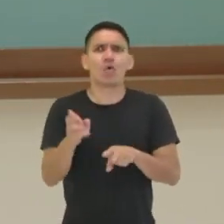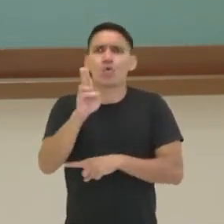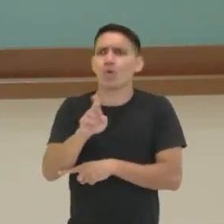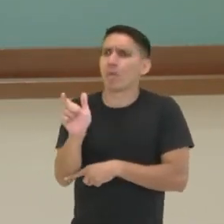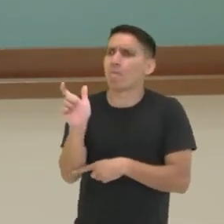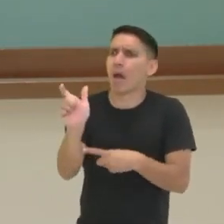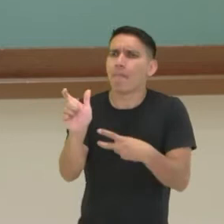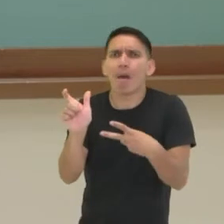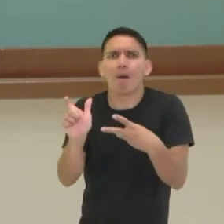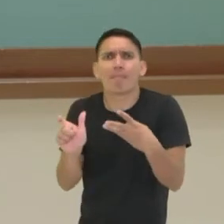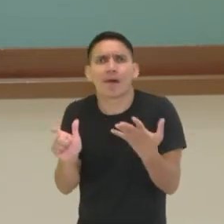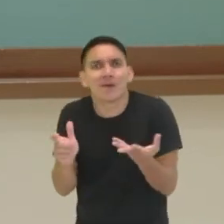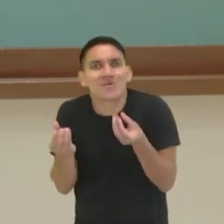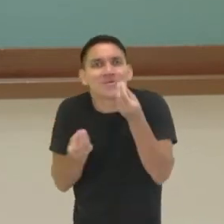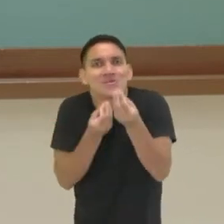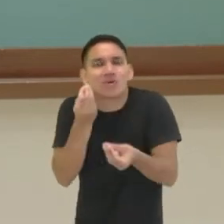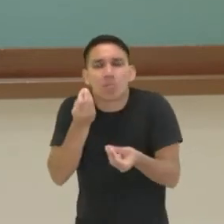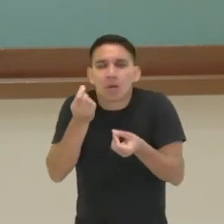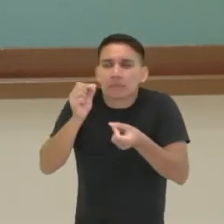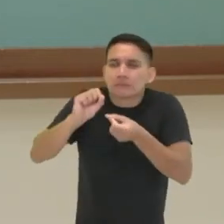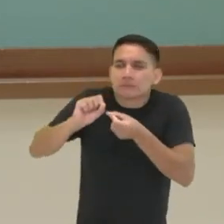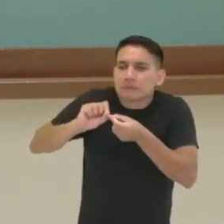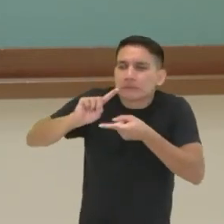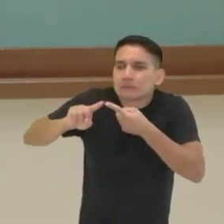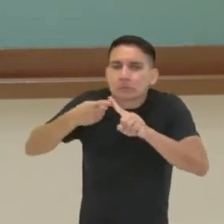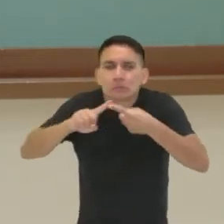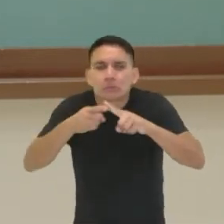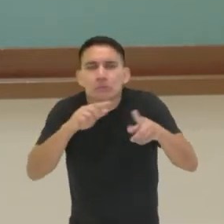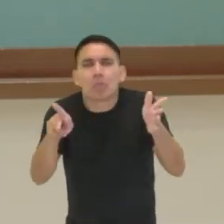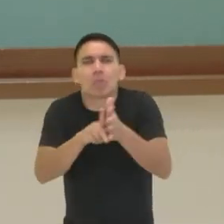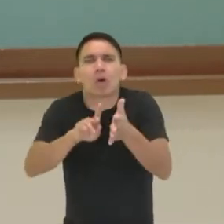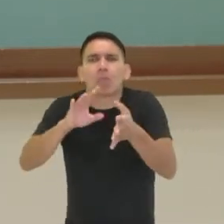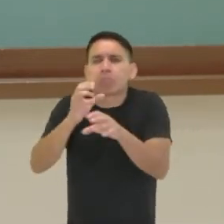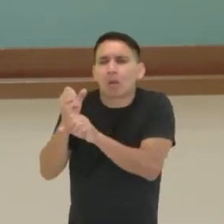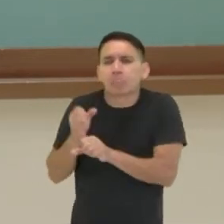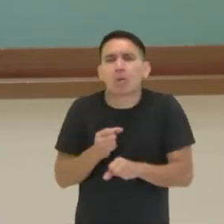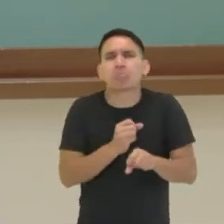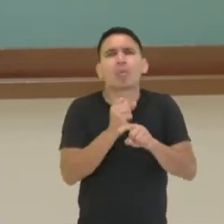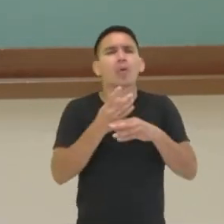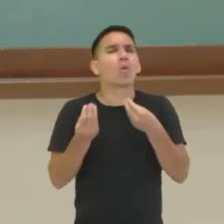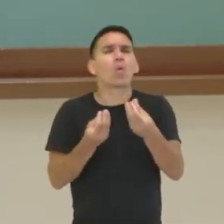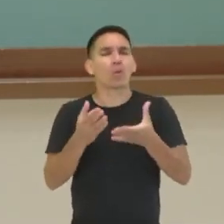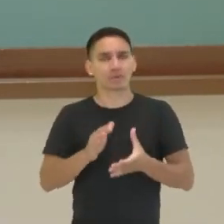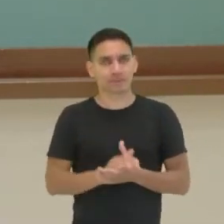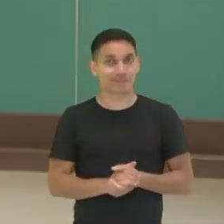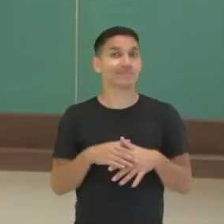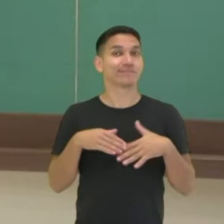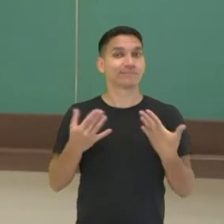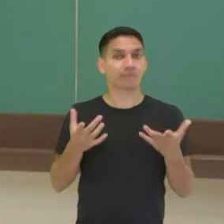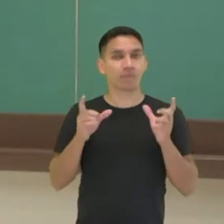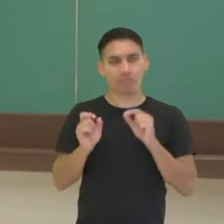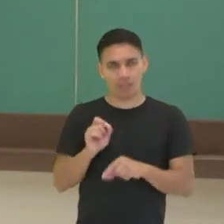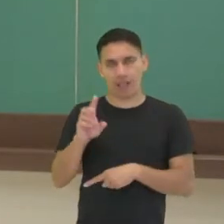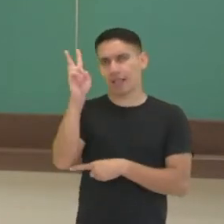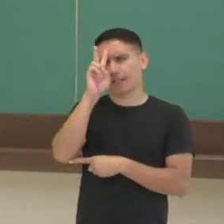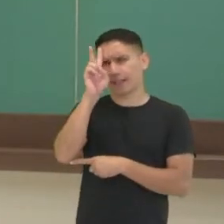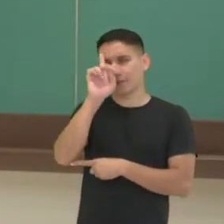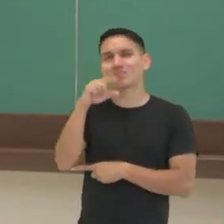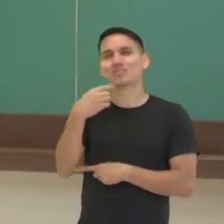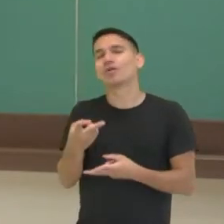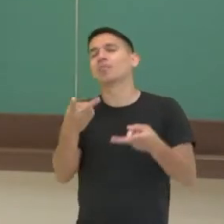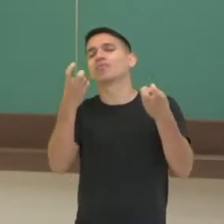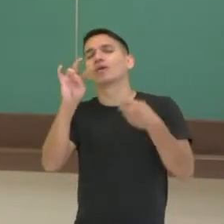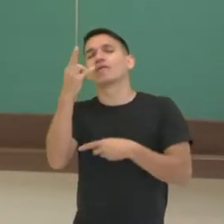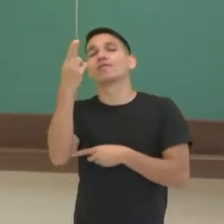Como que eu uso, como é que eu posso fazer esse cálculo da permutação? Então, acompanhe lá. Lembra que a gente já viu lá